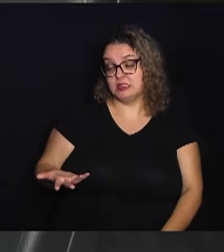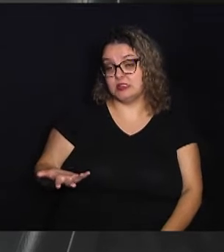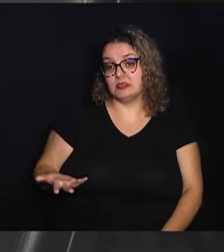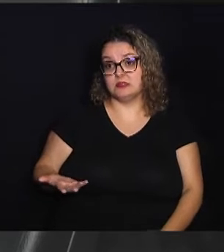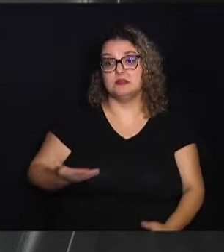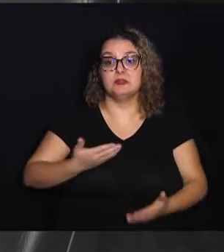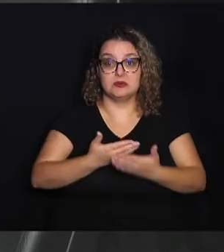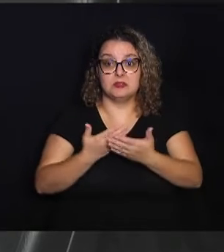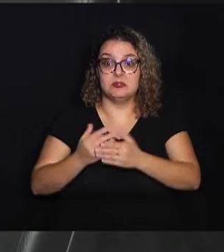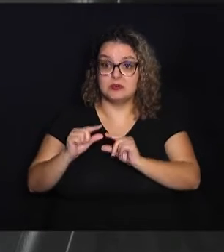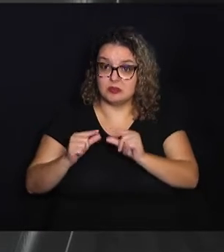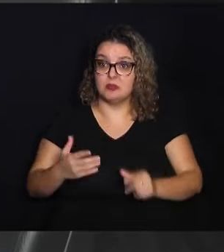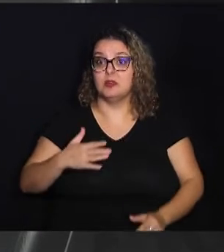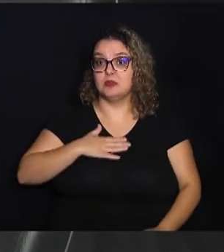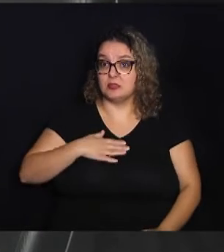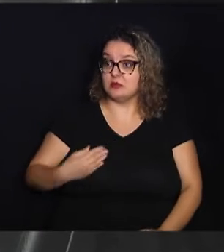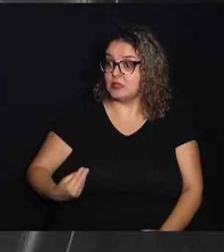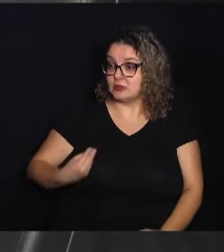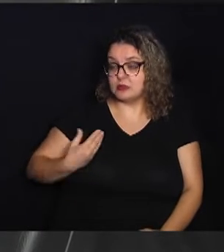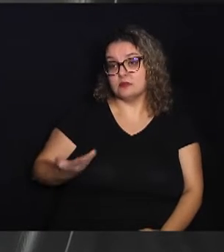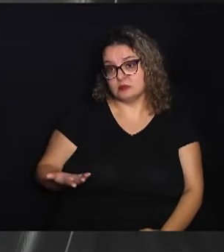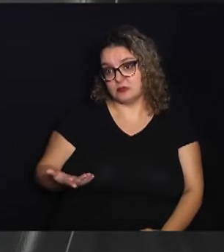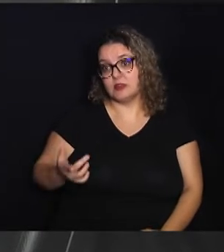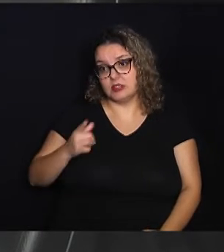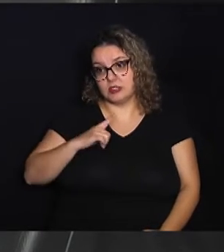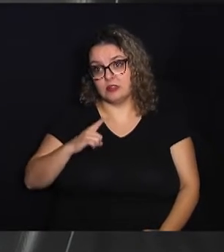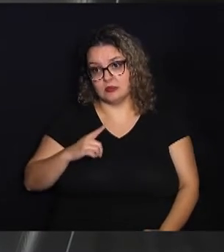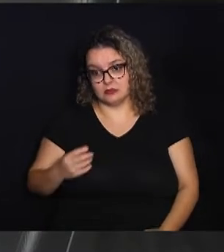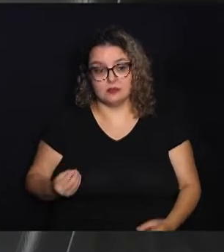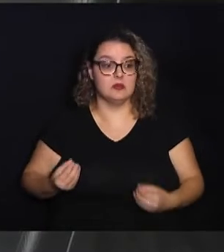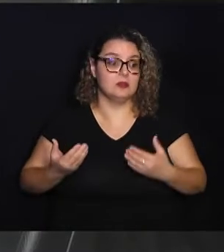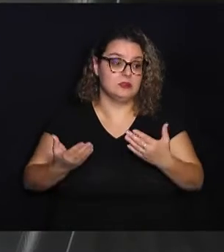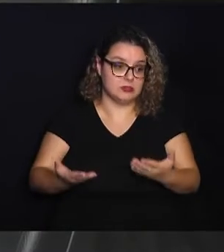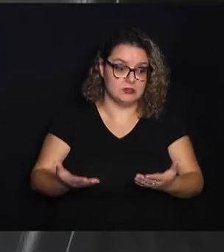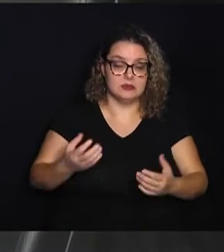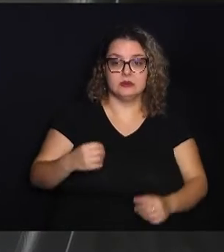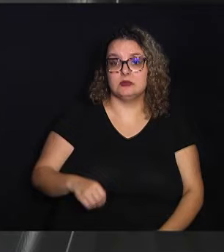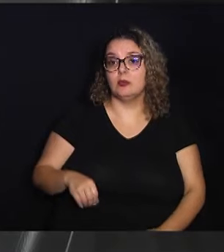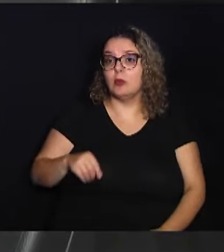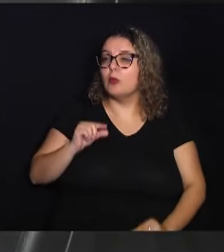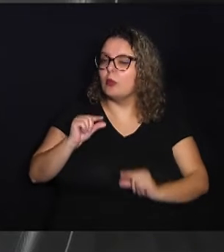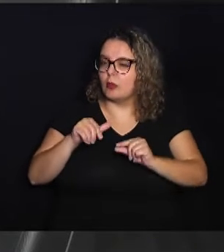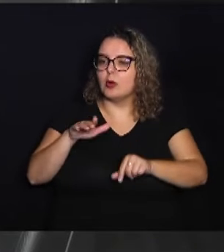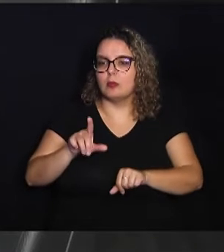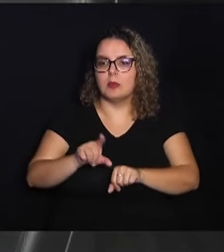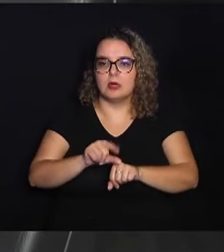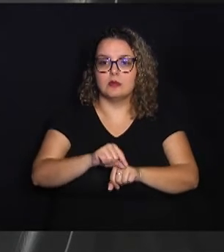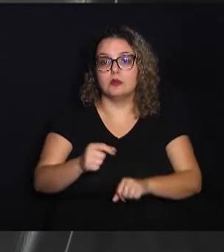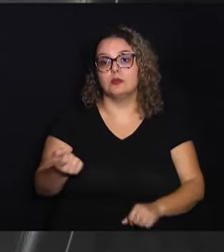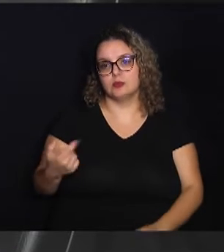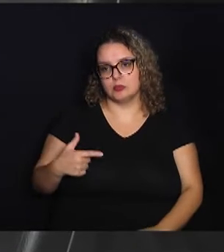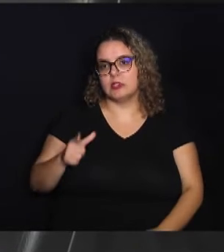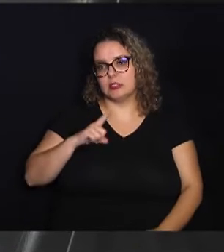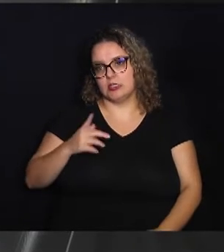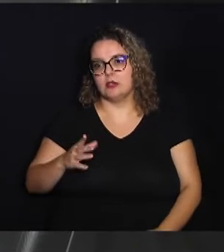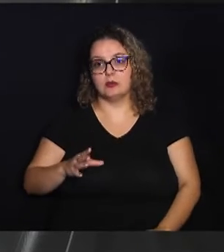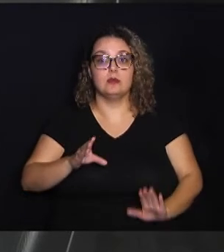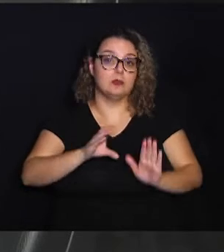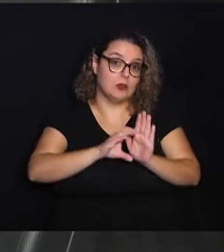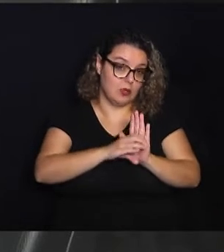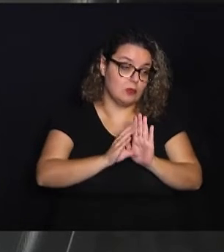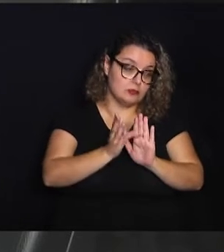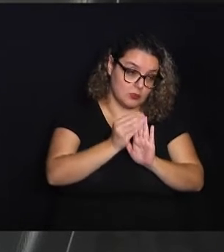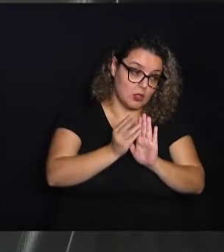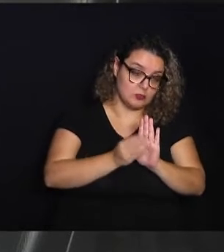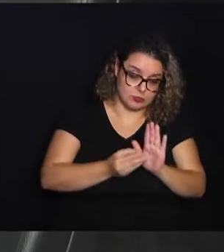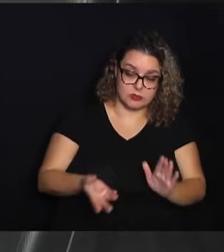Estudei um pouco na minha vida, então eu tenho que trazer um pouco mais do que eu tenho, né, como conteúdo. E foi isso